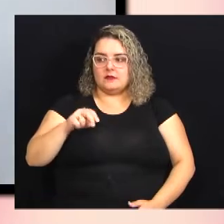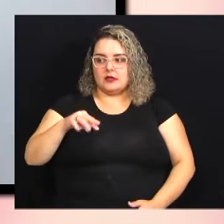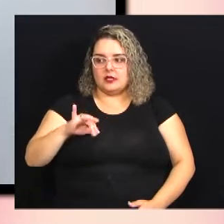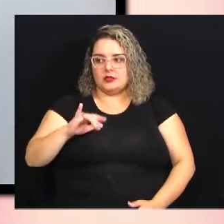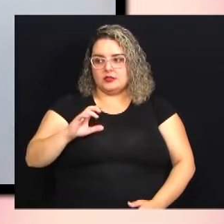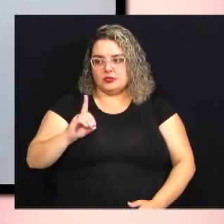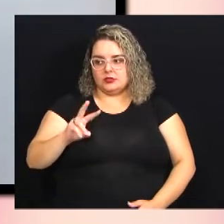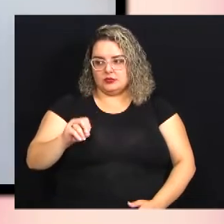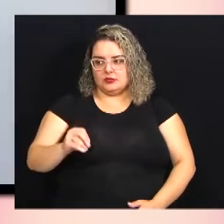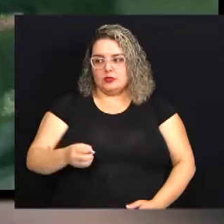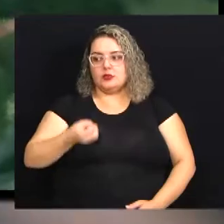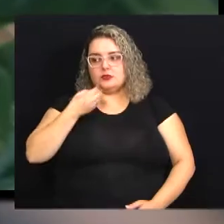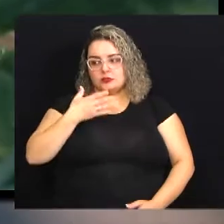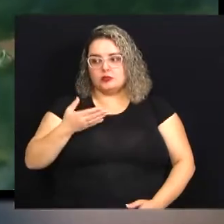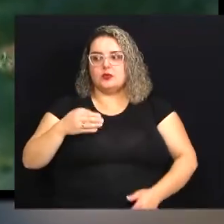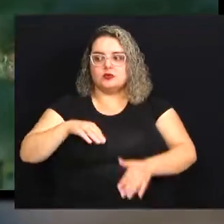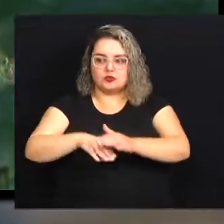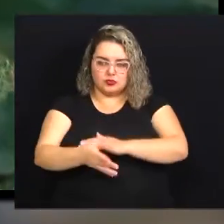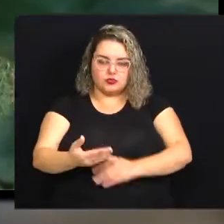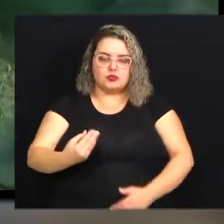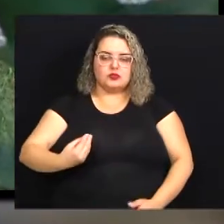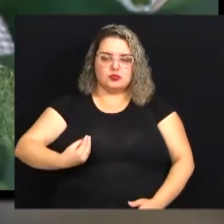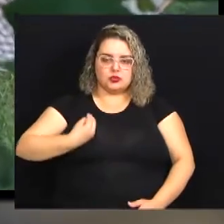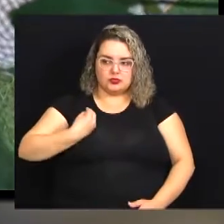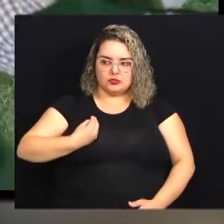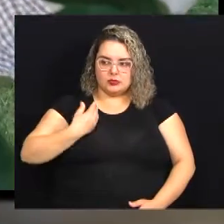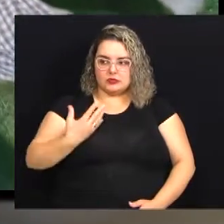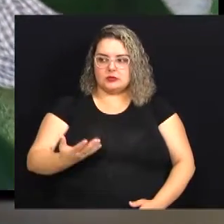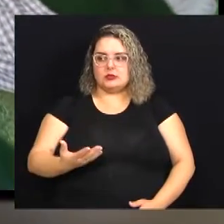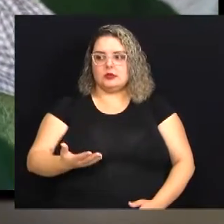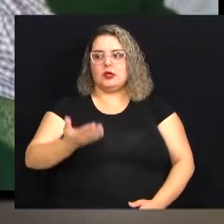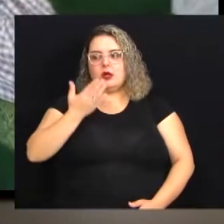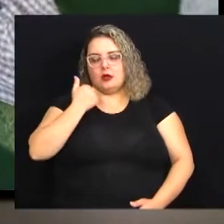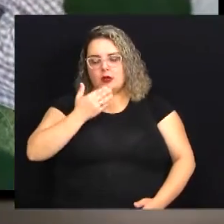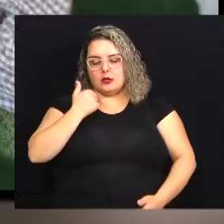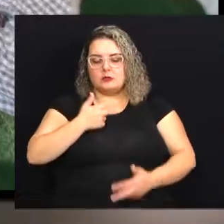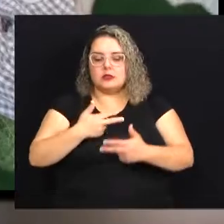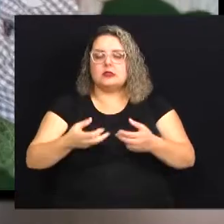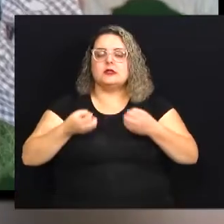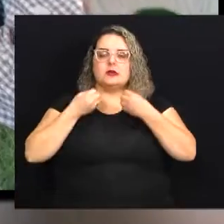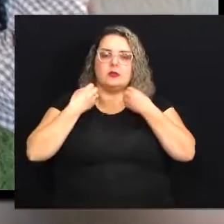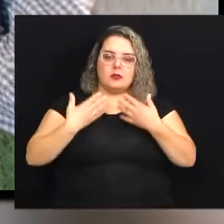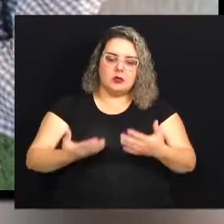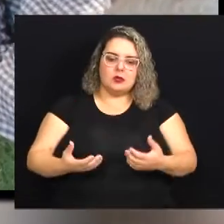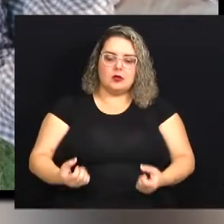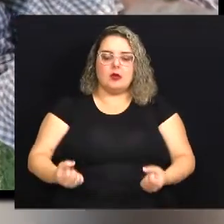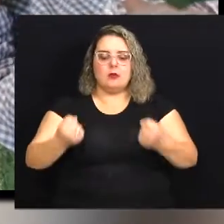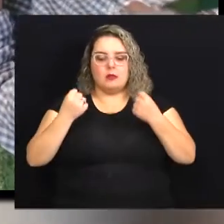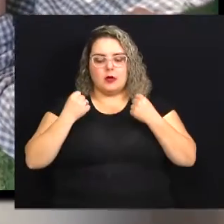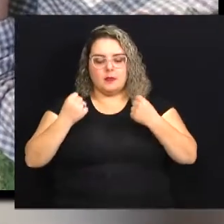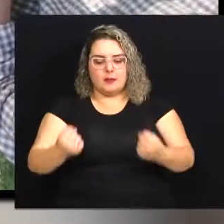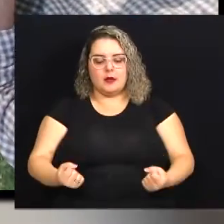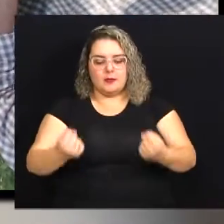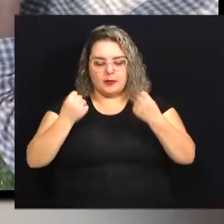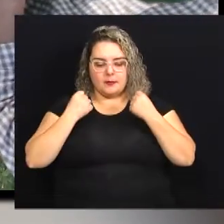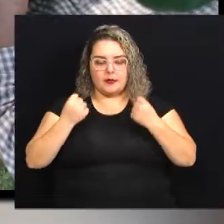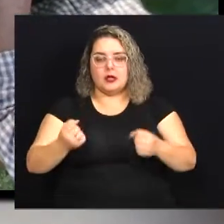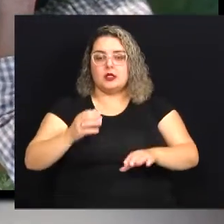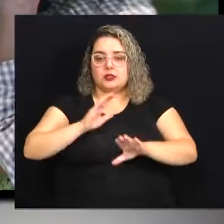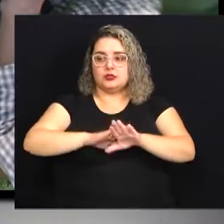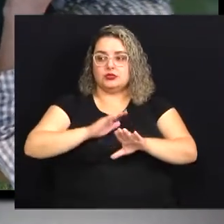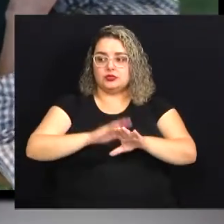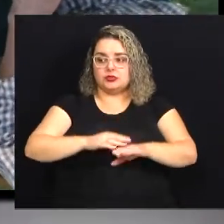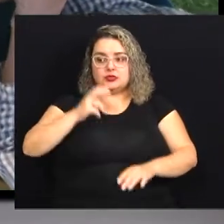bons hábitos de vida, né? Então, é boa alimentação, atividade física,